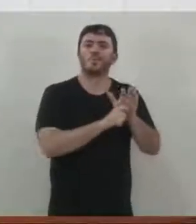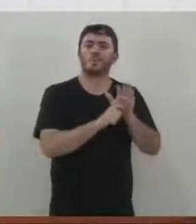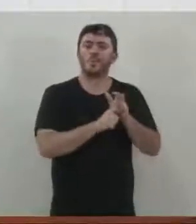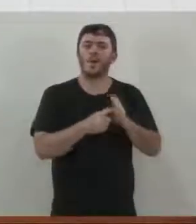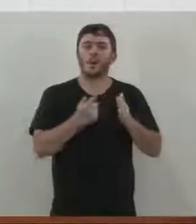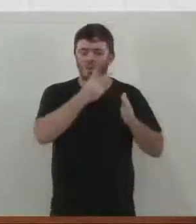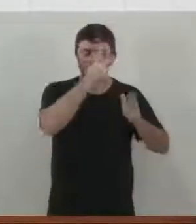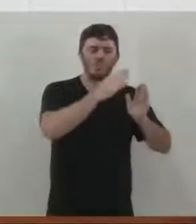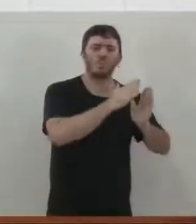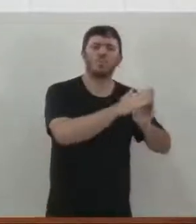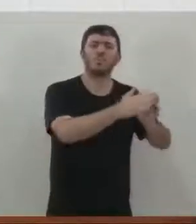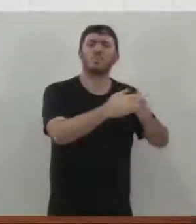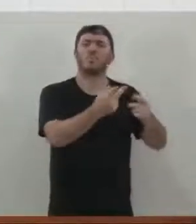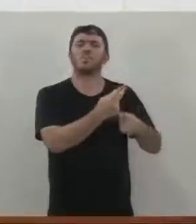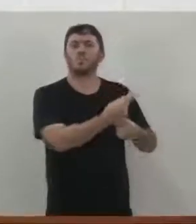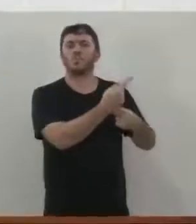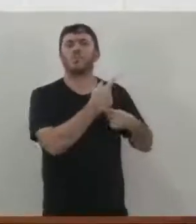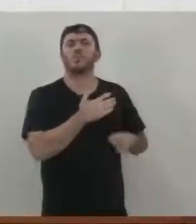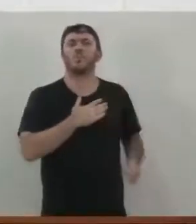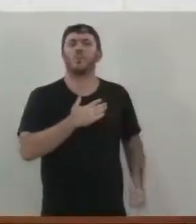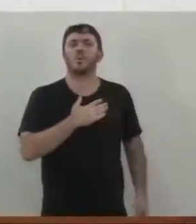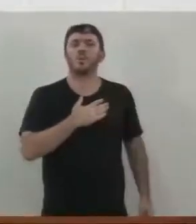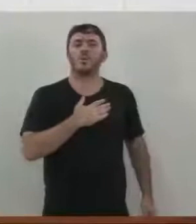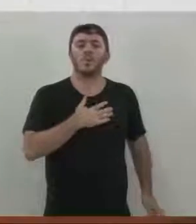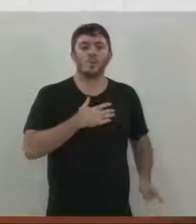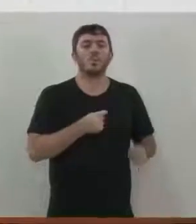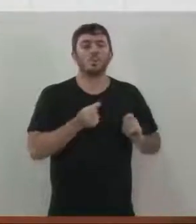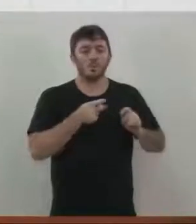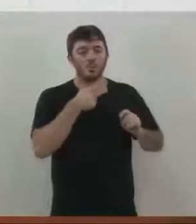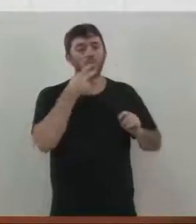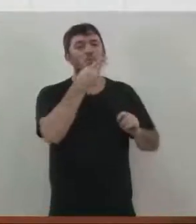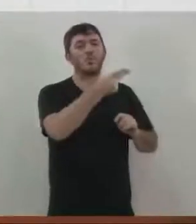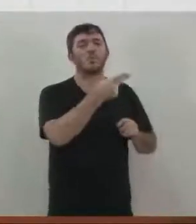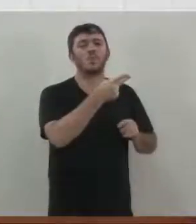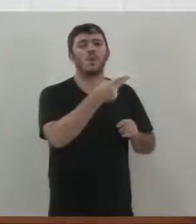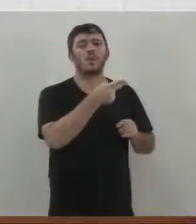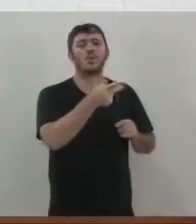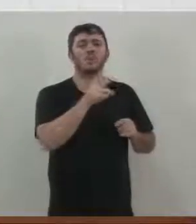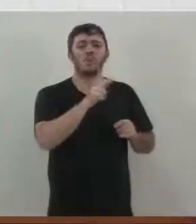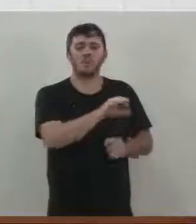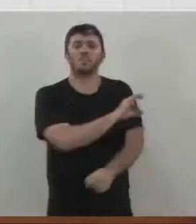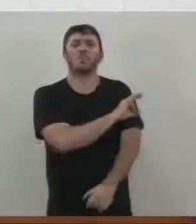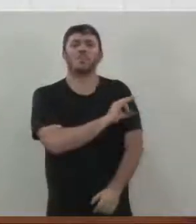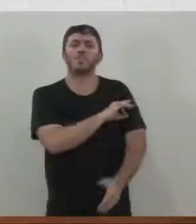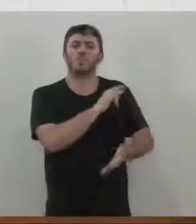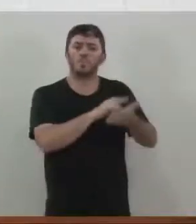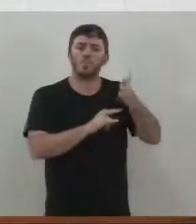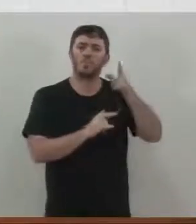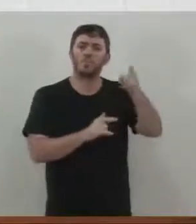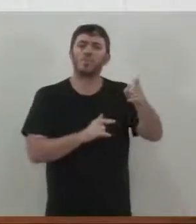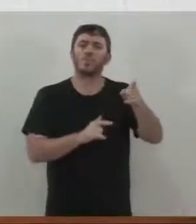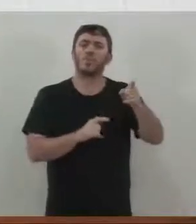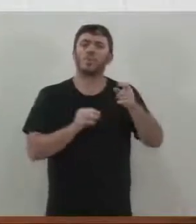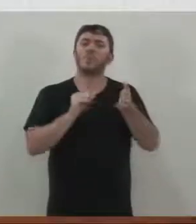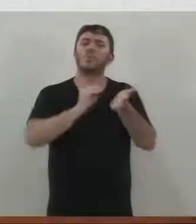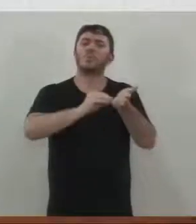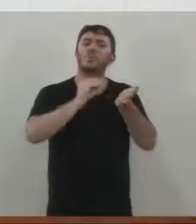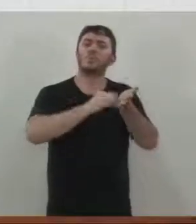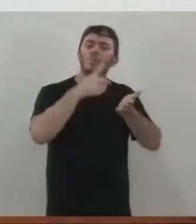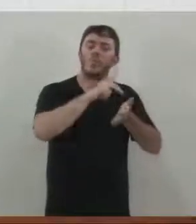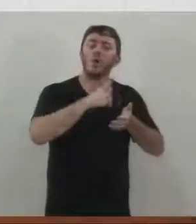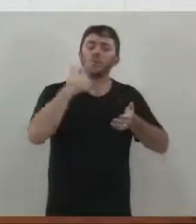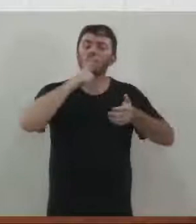me procuraram, solicitaram, eu fiz a indicação, corremos, lutamos junto com a secretaria responsável, conseguimos